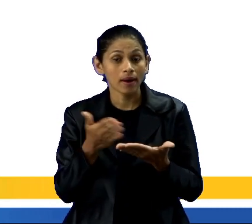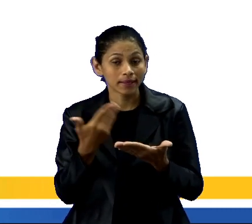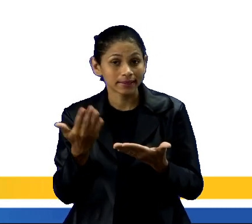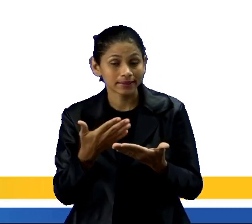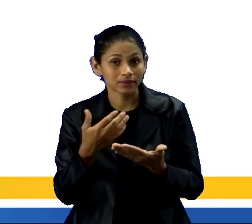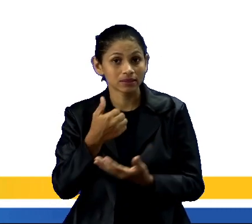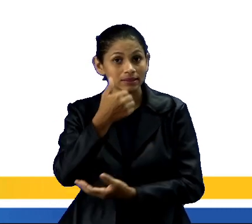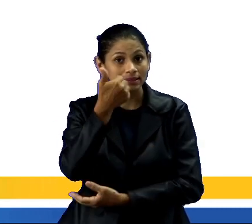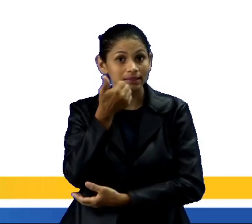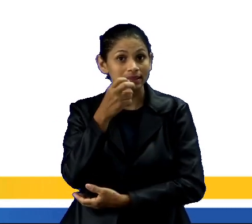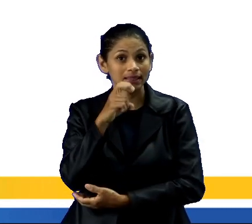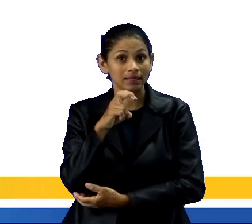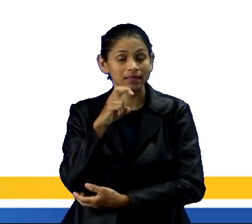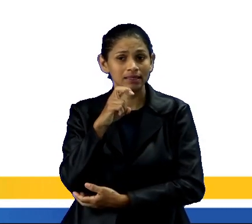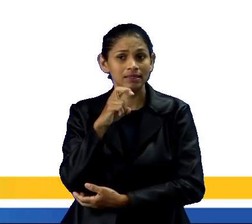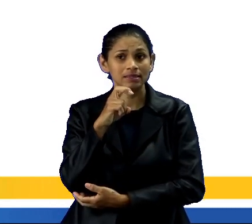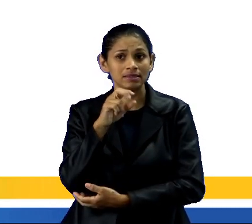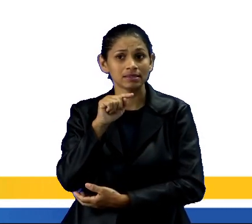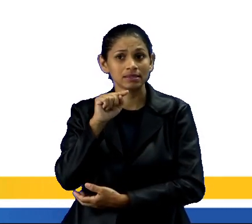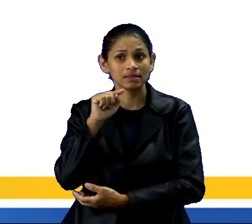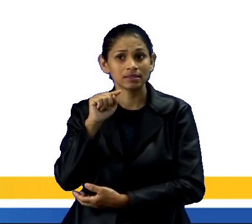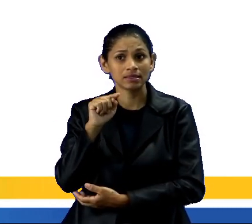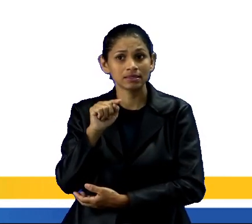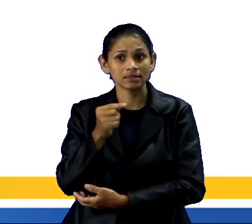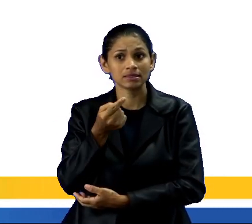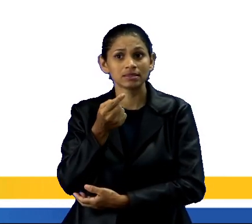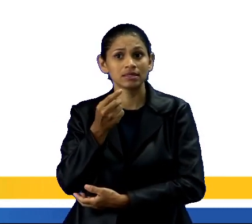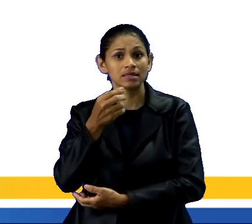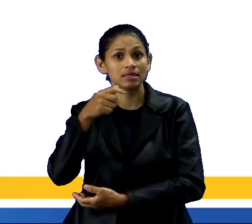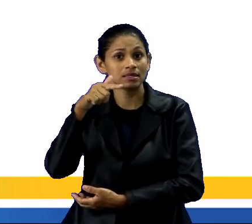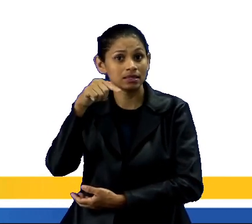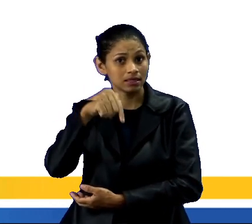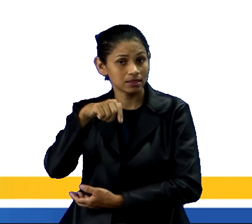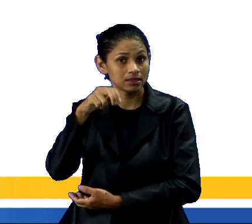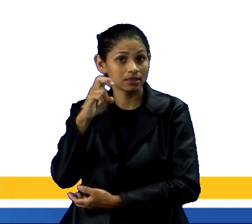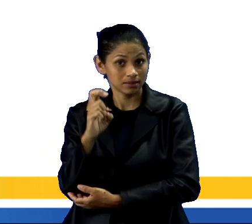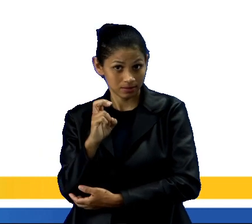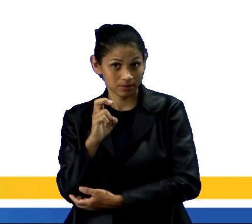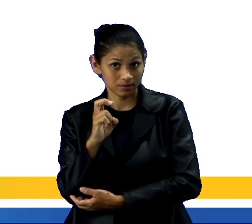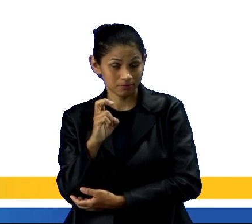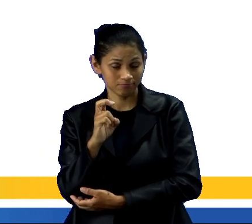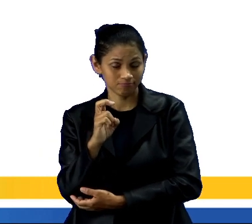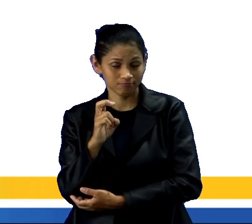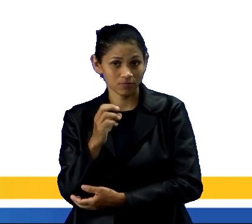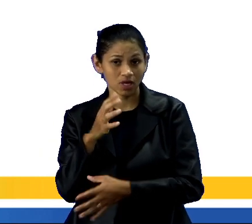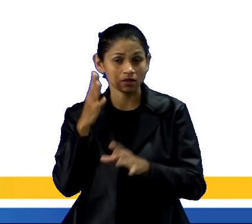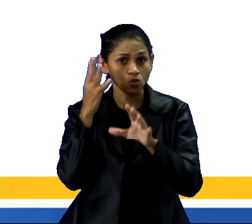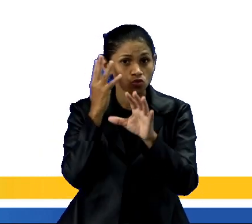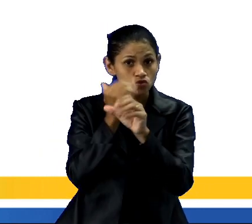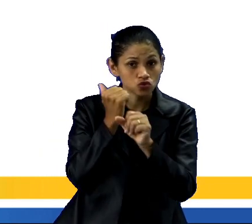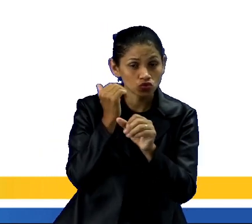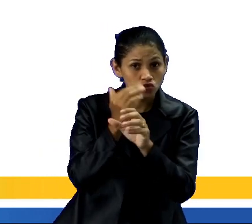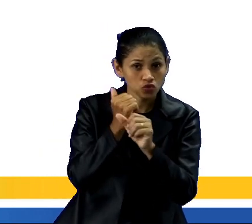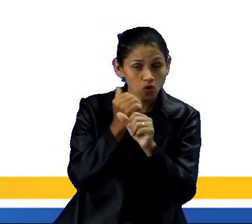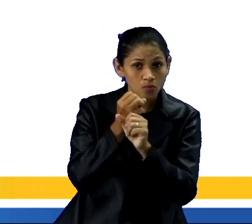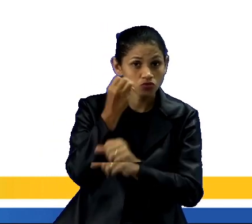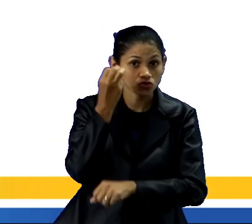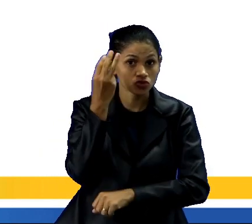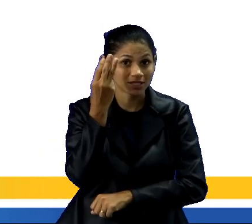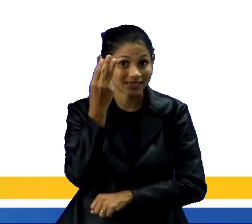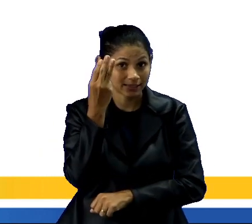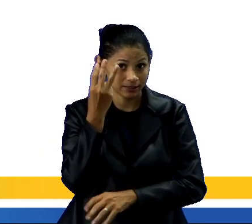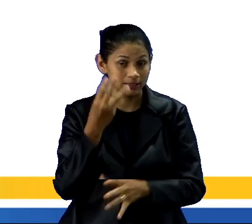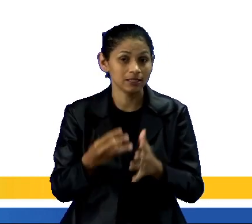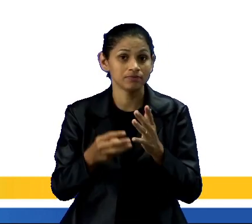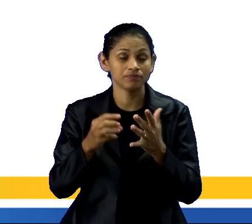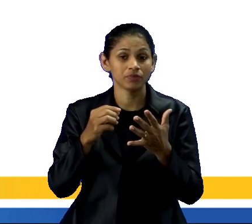15,75. Ok, e aí o que a gente faz para saber quanto que ela gastou? Nós somamos esses 3 gastos,